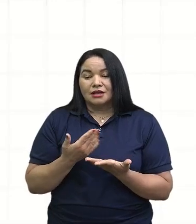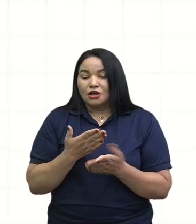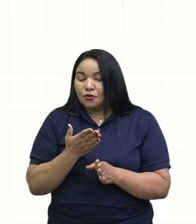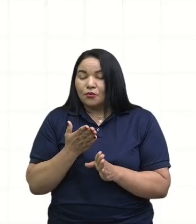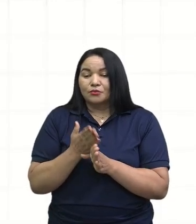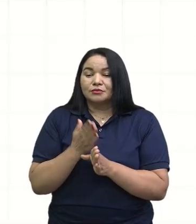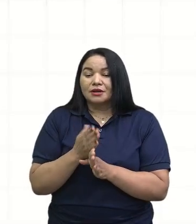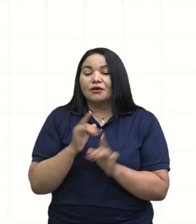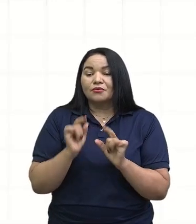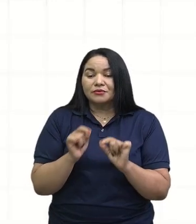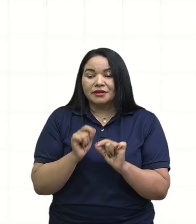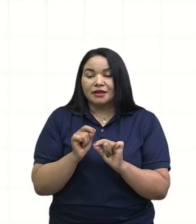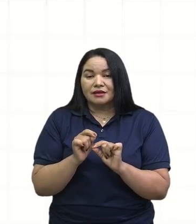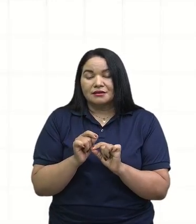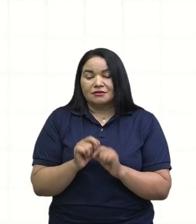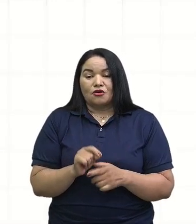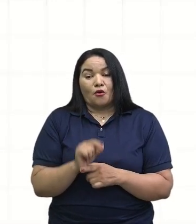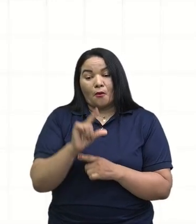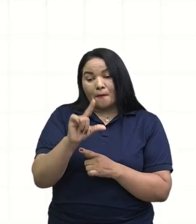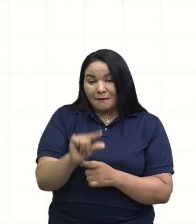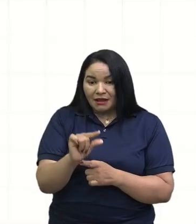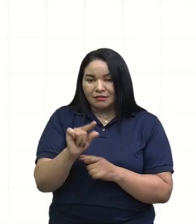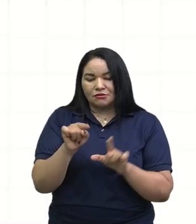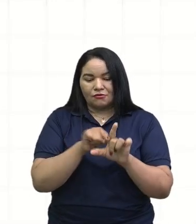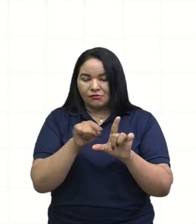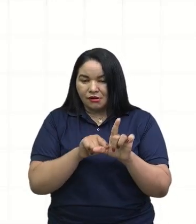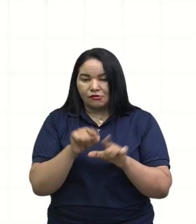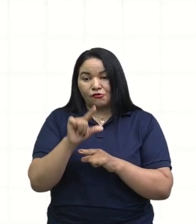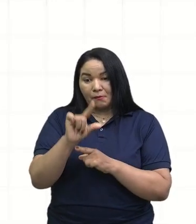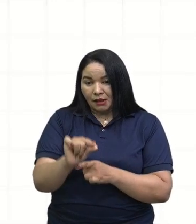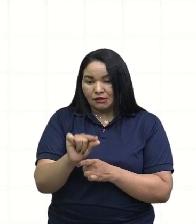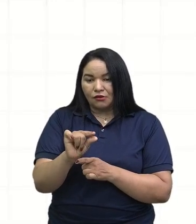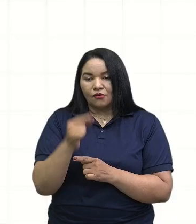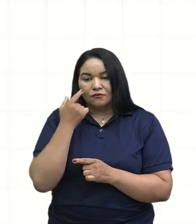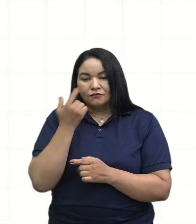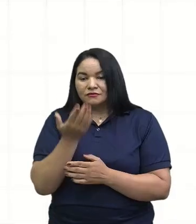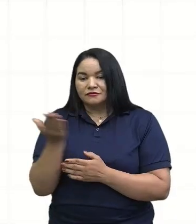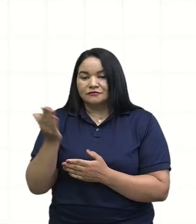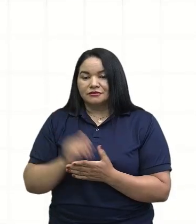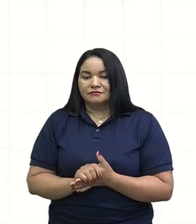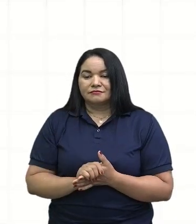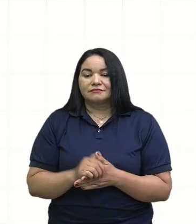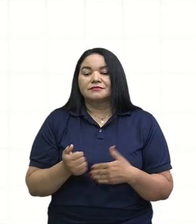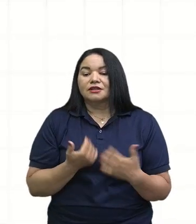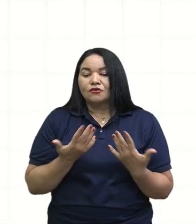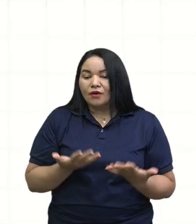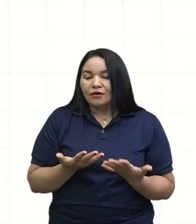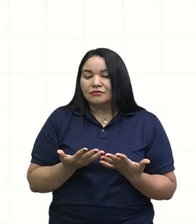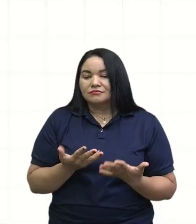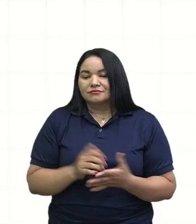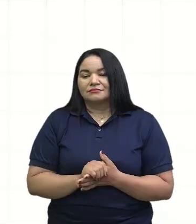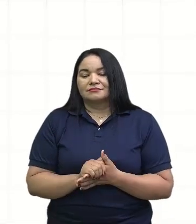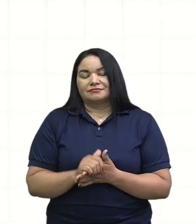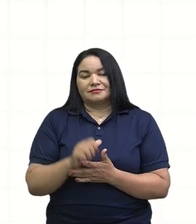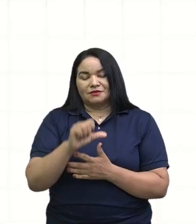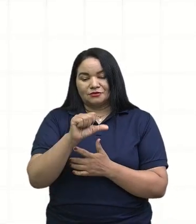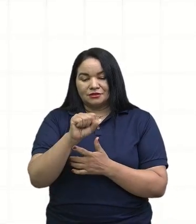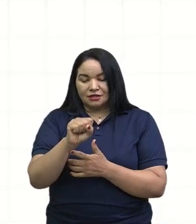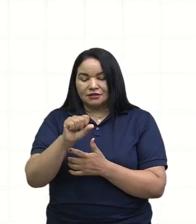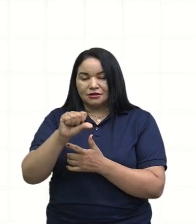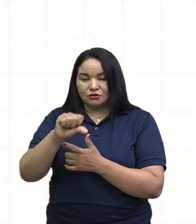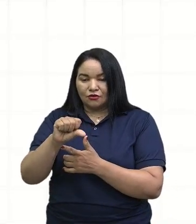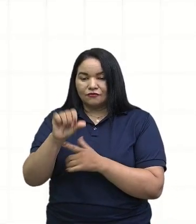determine exatamente o menor ângulo. Então, o menor ângulo, nesse caso, mede 89